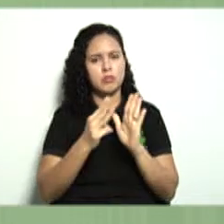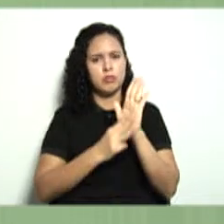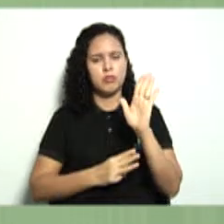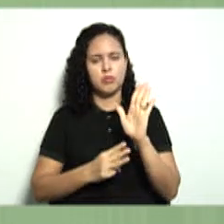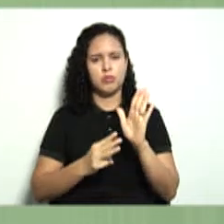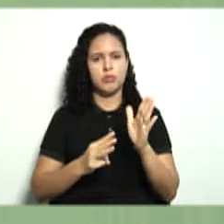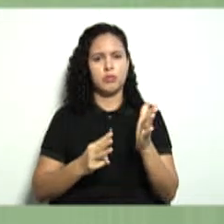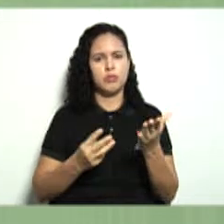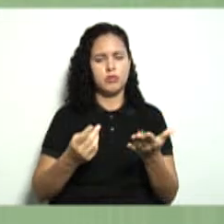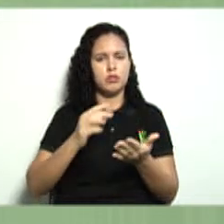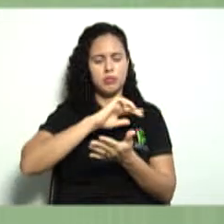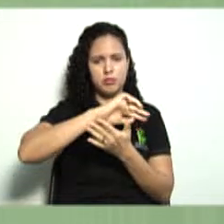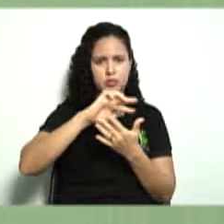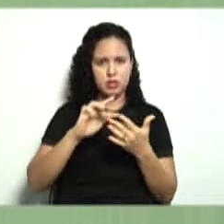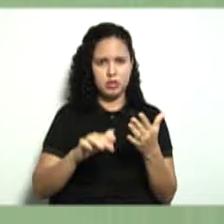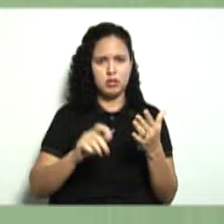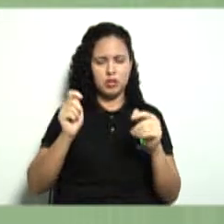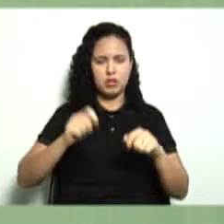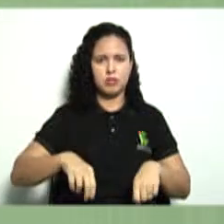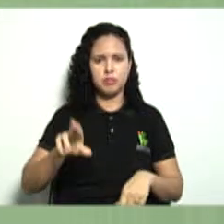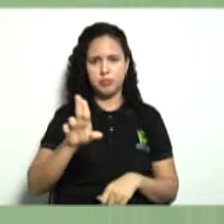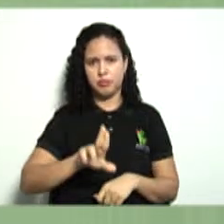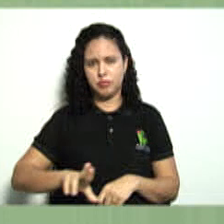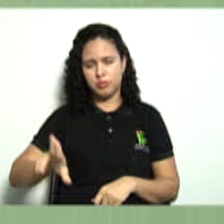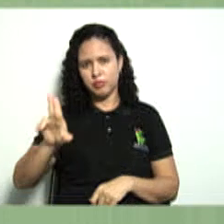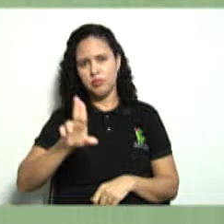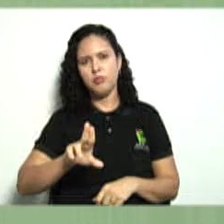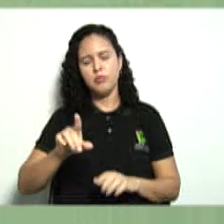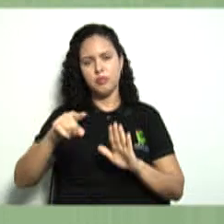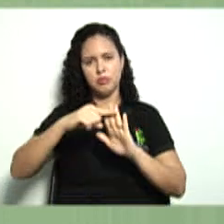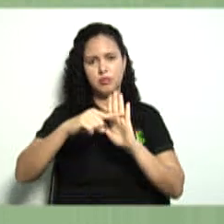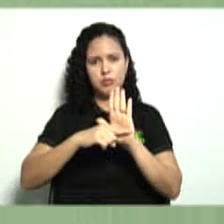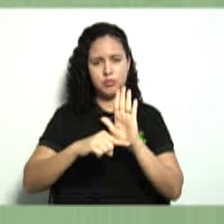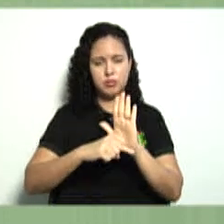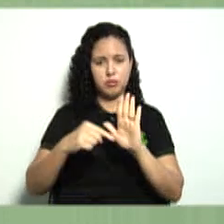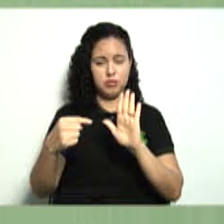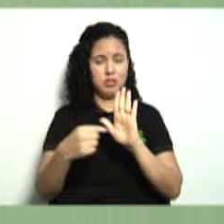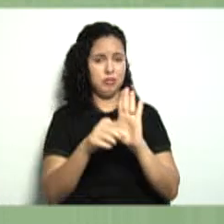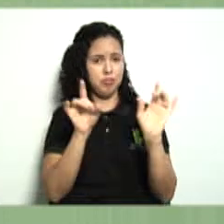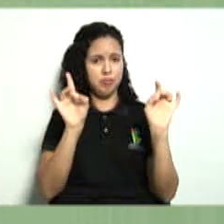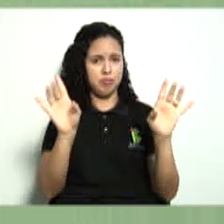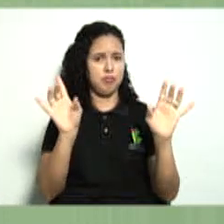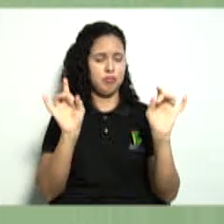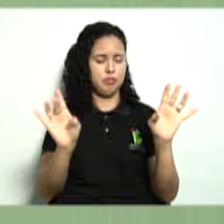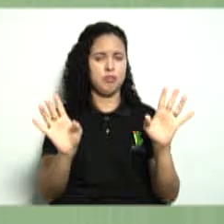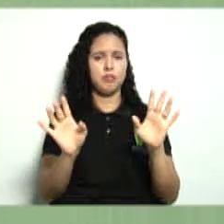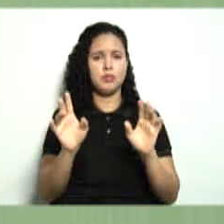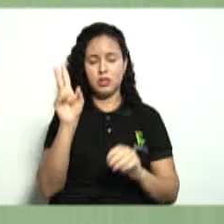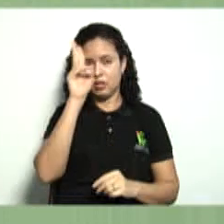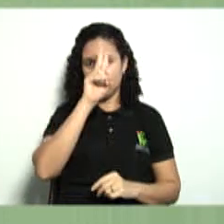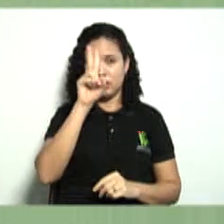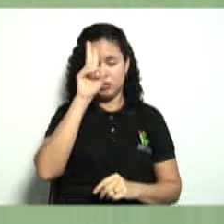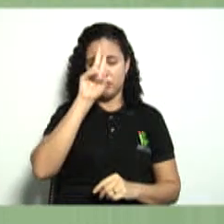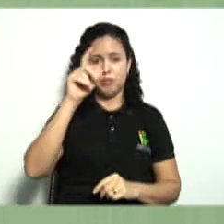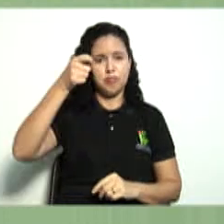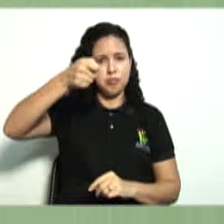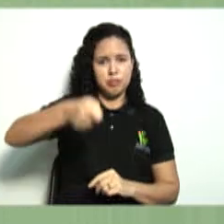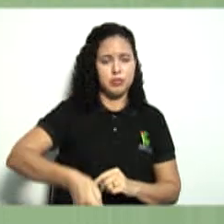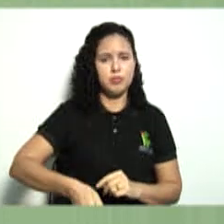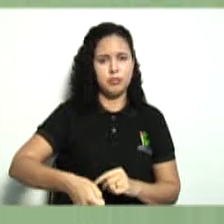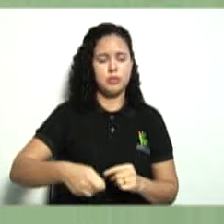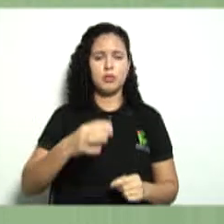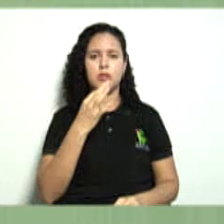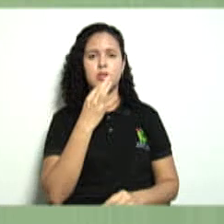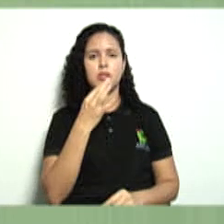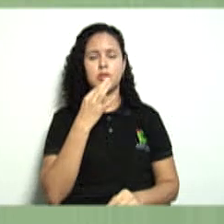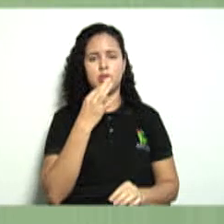conseguir todos os recursos desse programa aqui, que é excelente. Lembra que a gente falou para vocês? É obrigação você dominar hoje